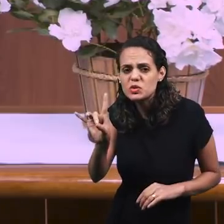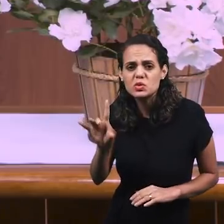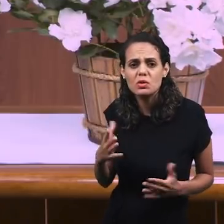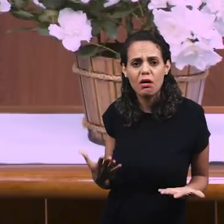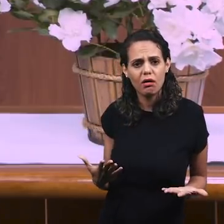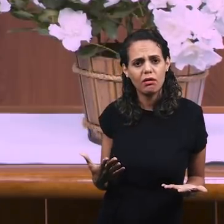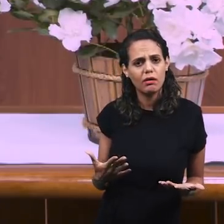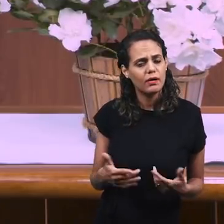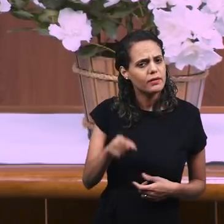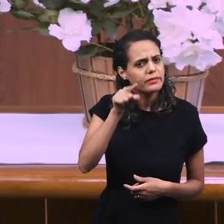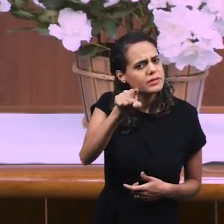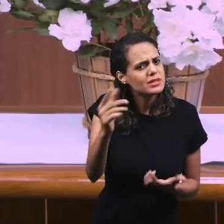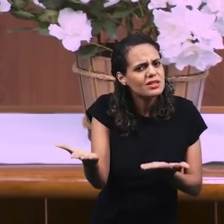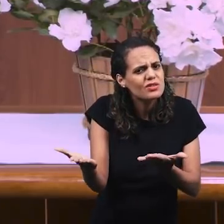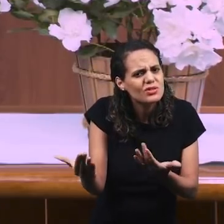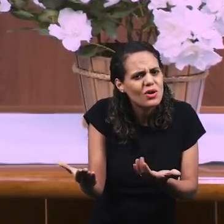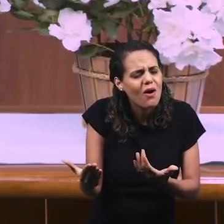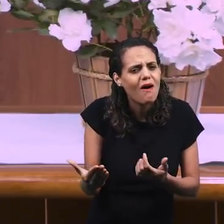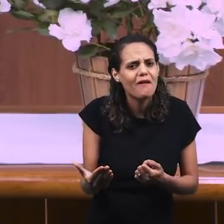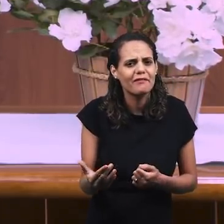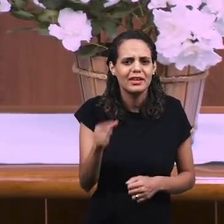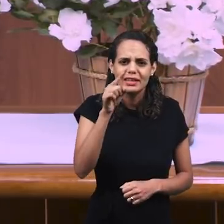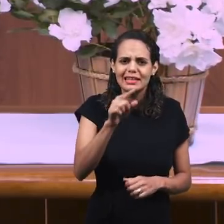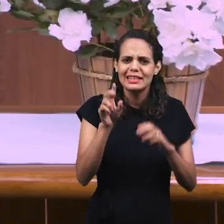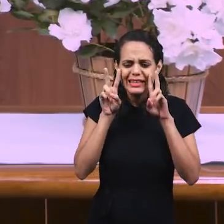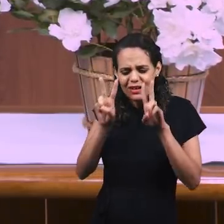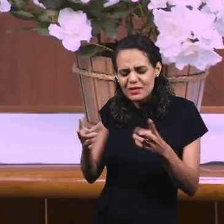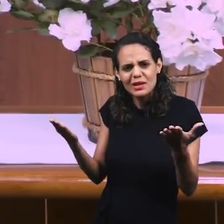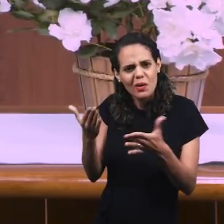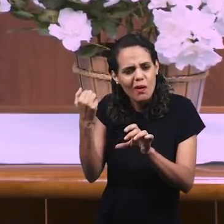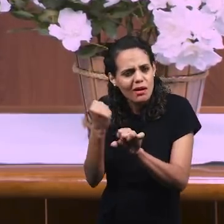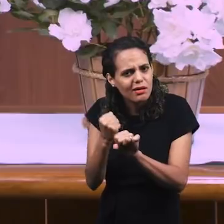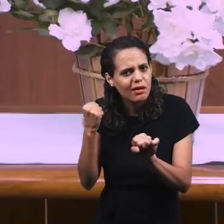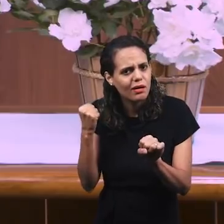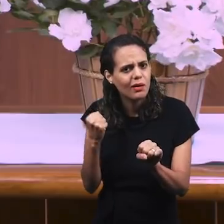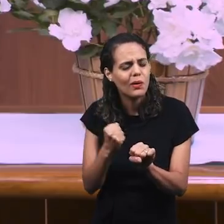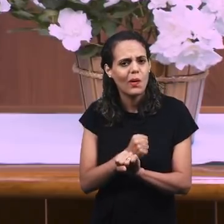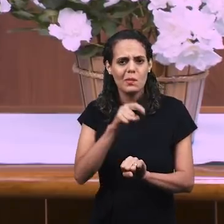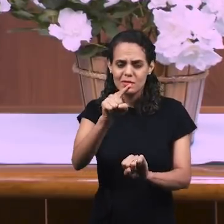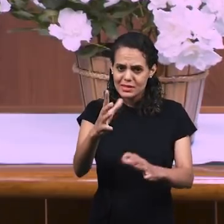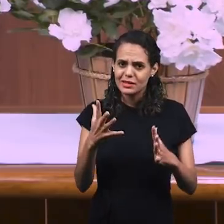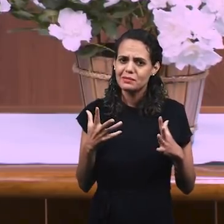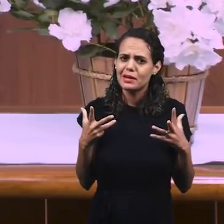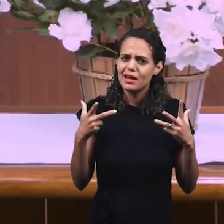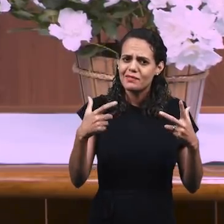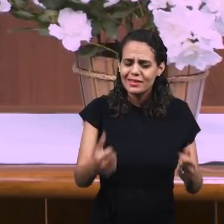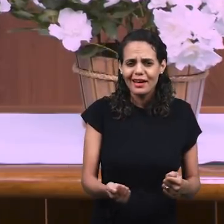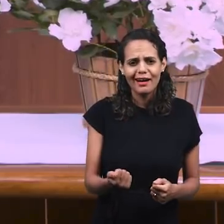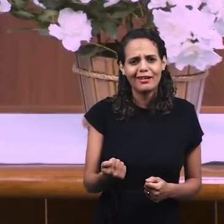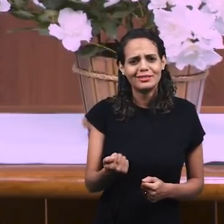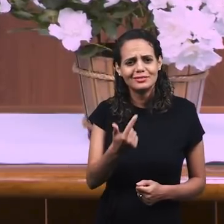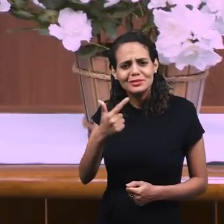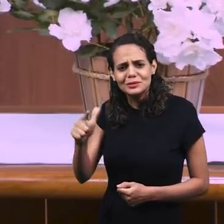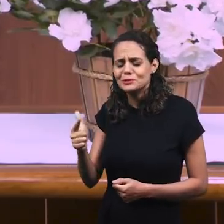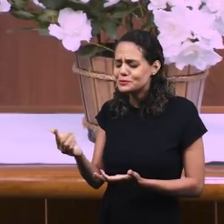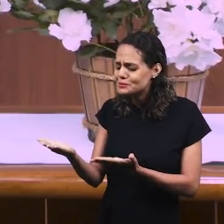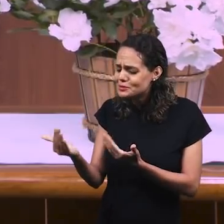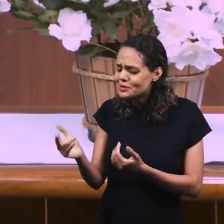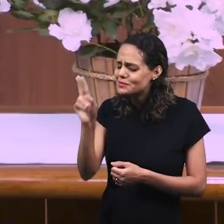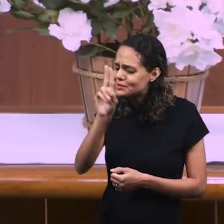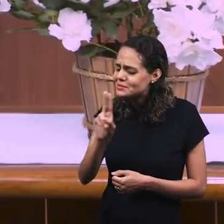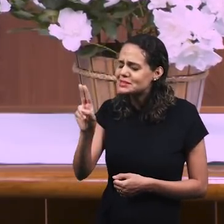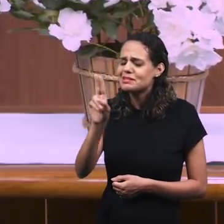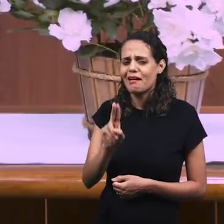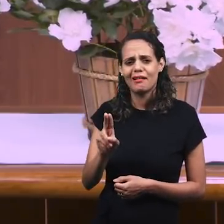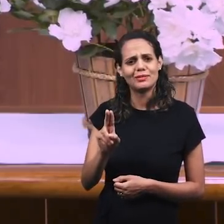vivendo, estavam só assistindo. Você, jovem, que é o espectador da igreja nessa obra, e que está maravilhado vendo os outros sendo